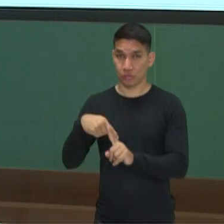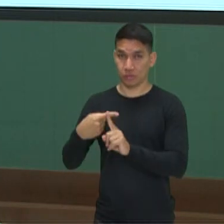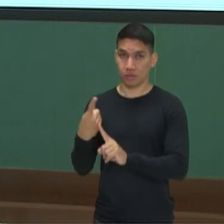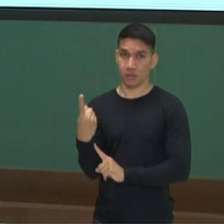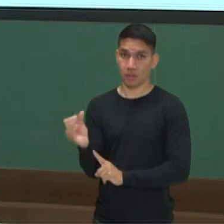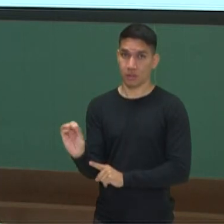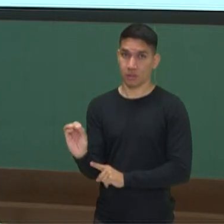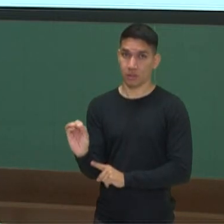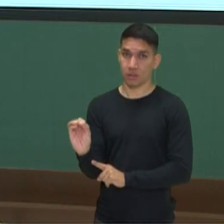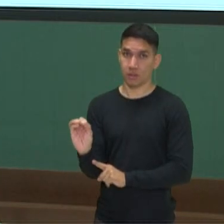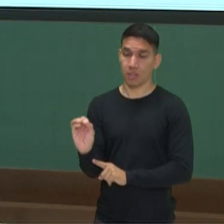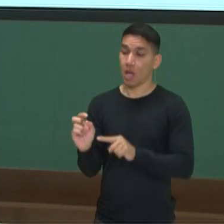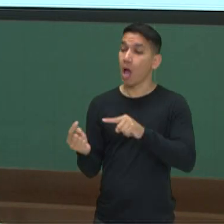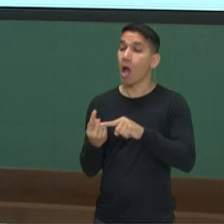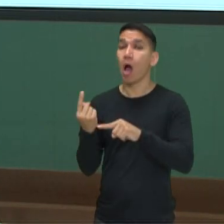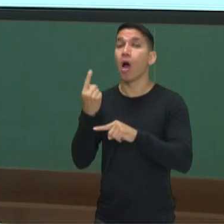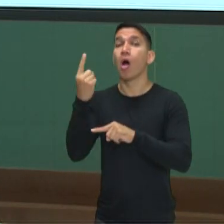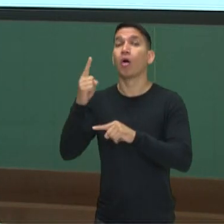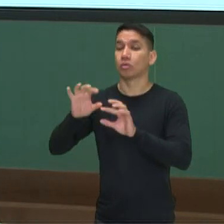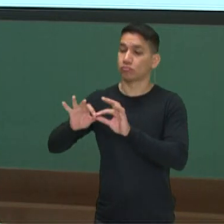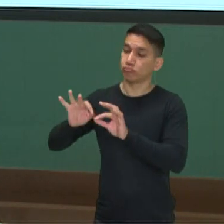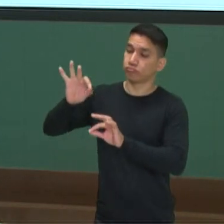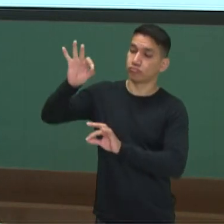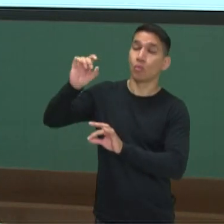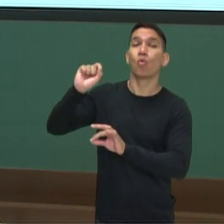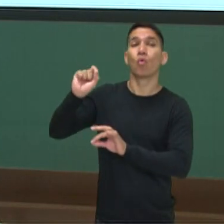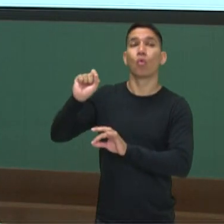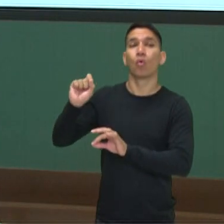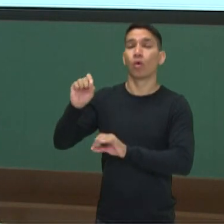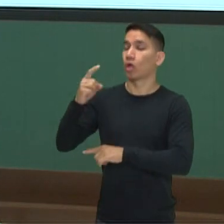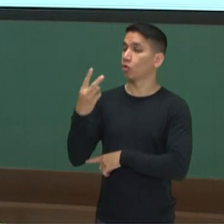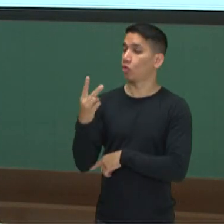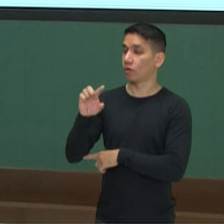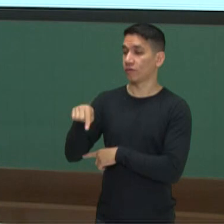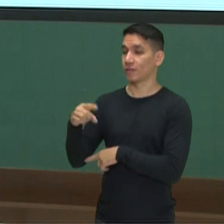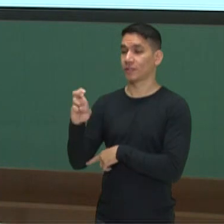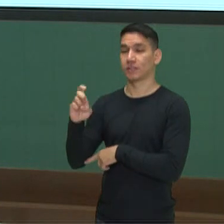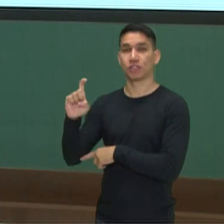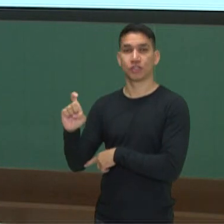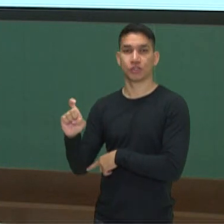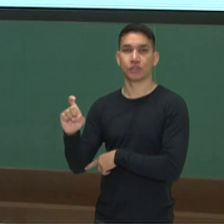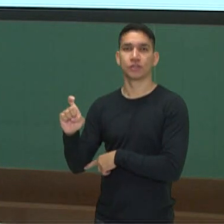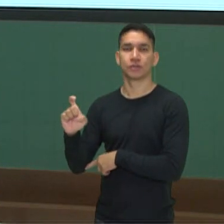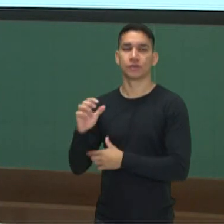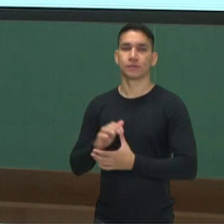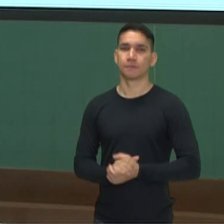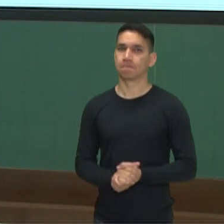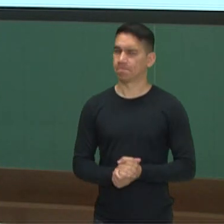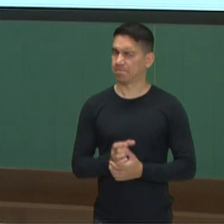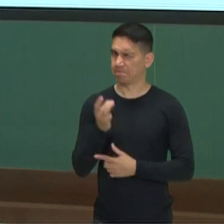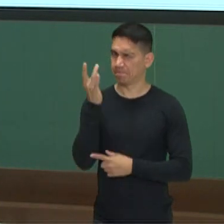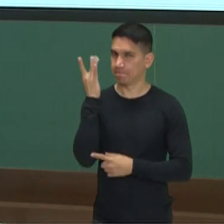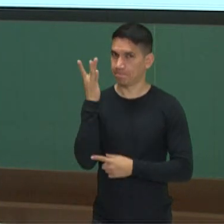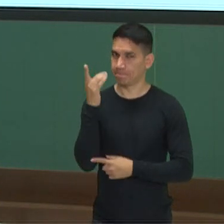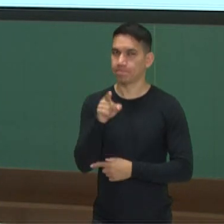10. A altura, a largura desse jardim? 2,5x.